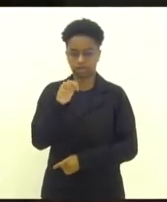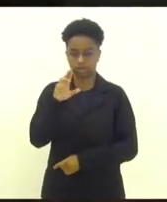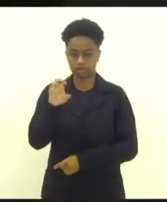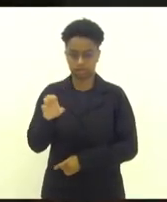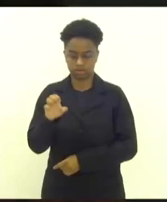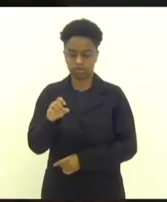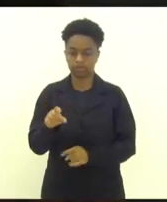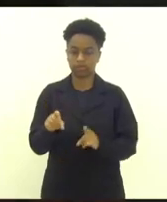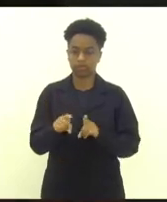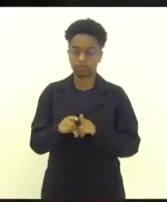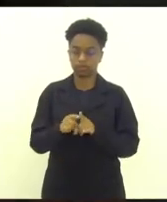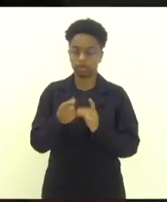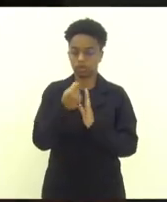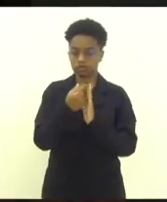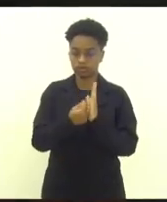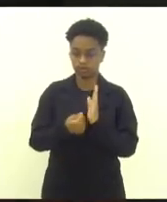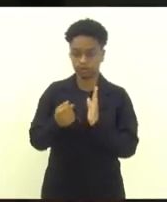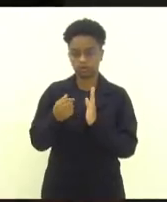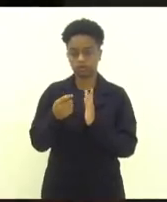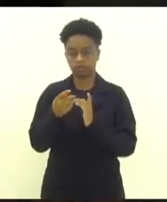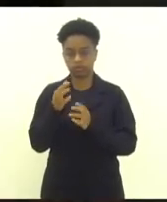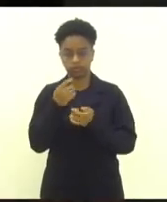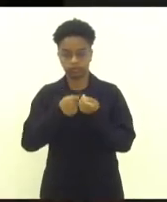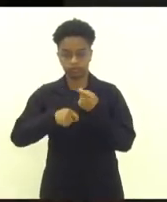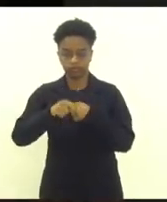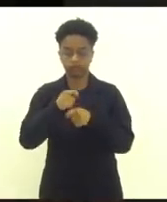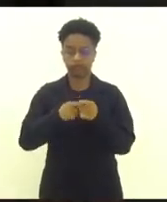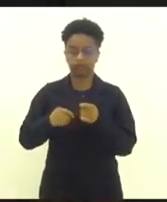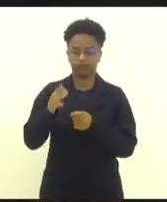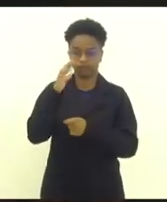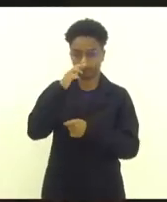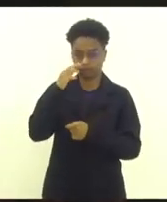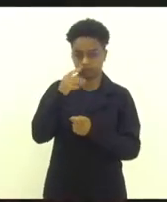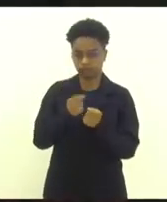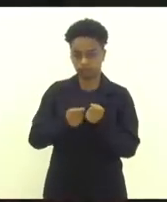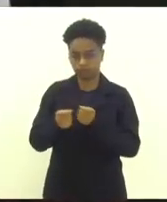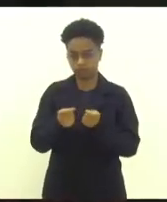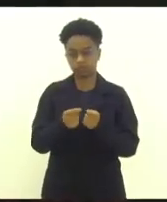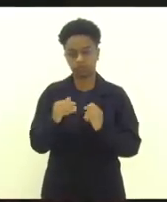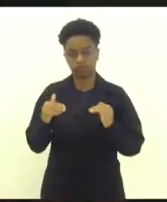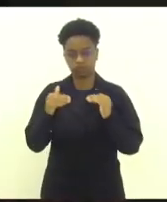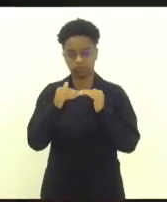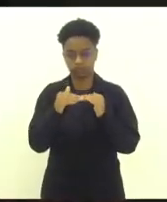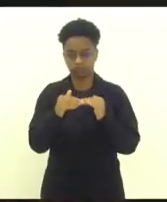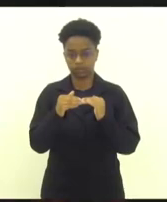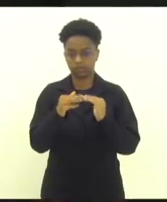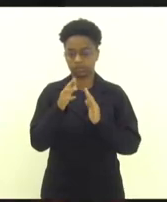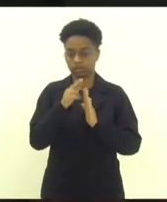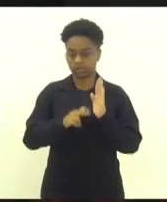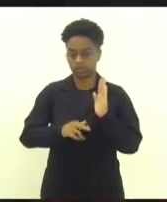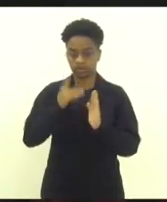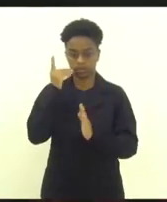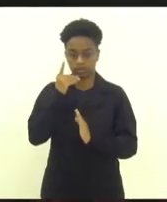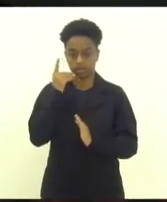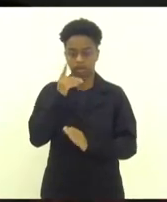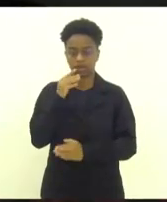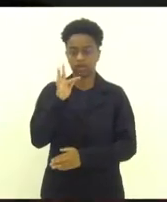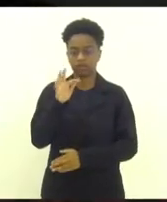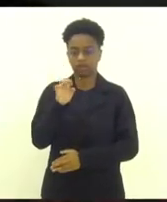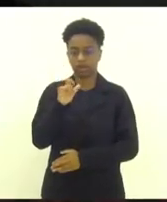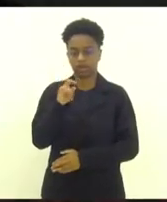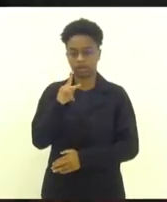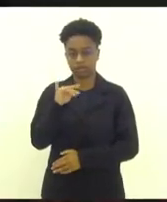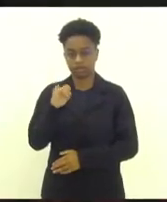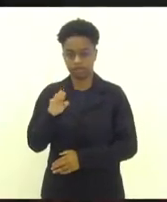e de orçamento Finanças fiscalização financeira o controle favorável relatores deputados Jorge Felipe Neto